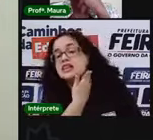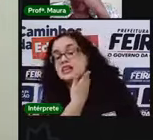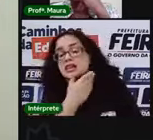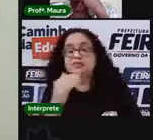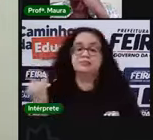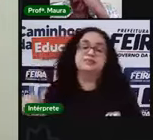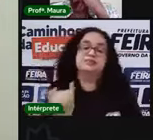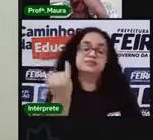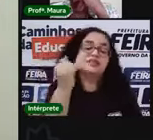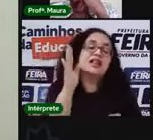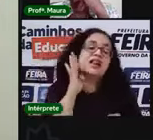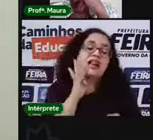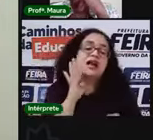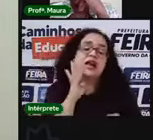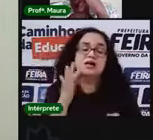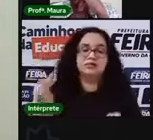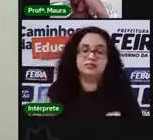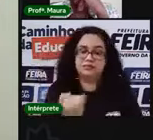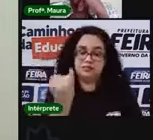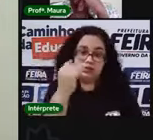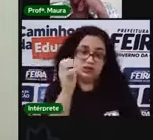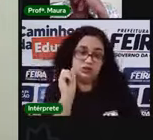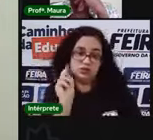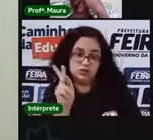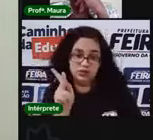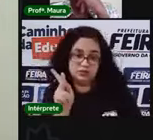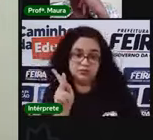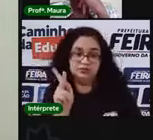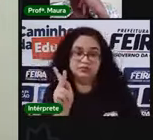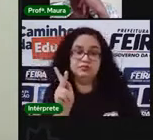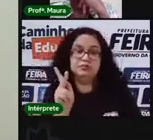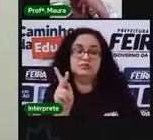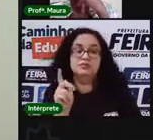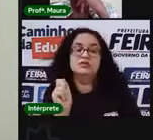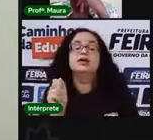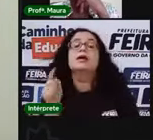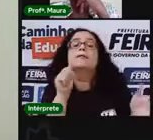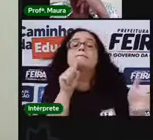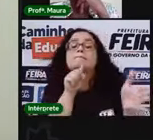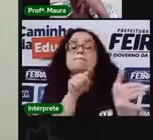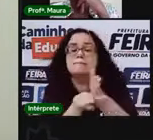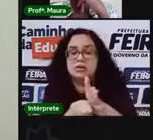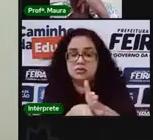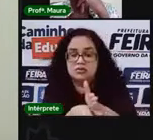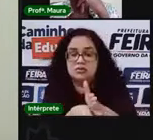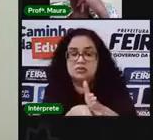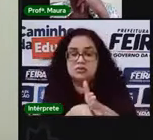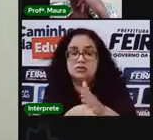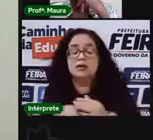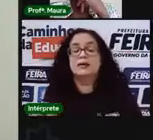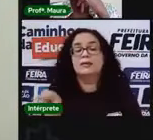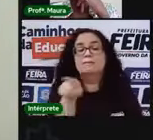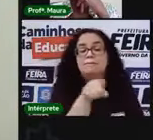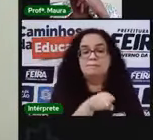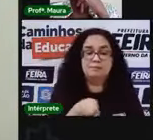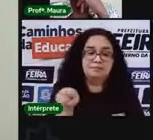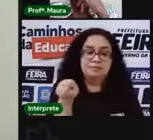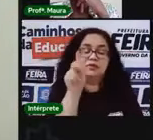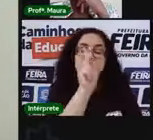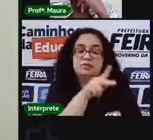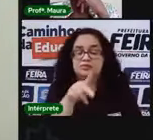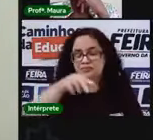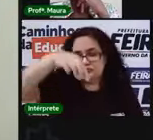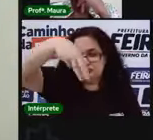importante, minha gente. Ok. Alguém perguntou aqui. É para você, viu, Pro